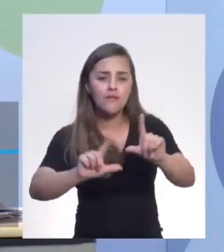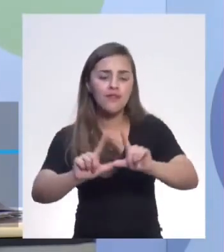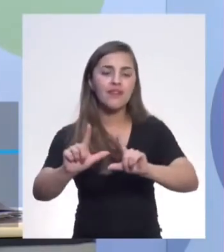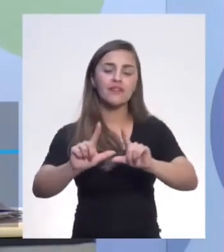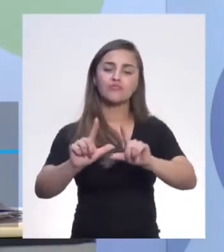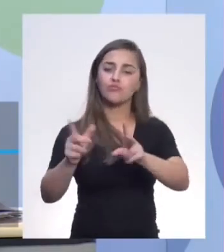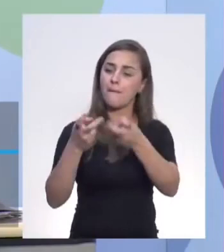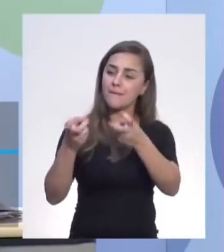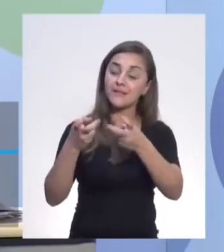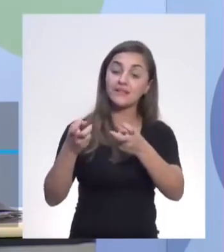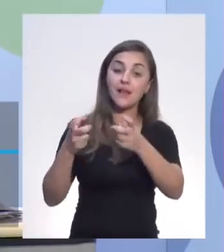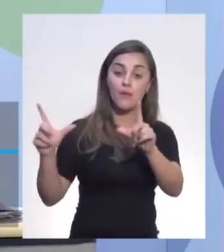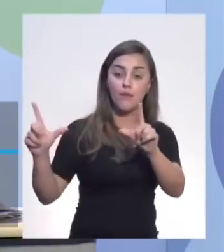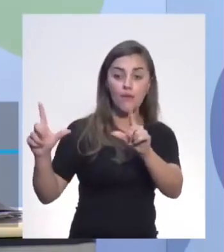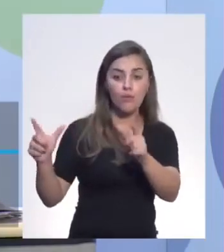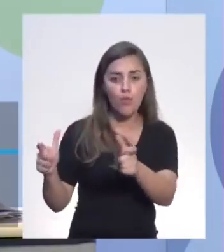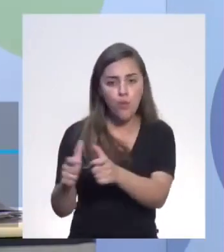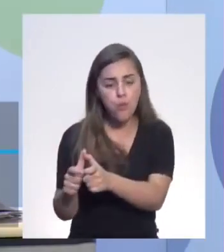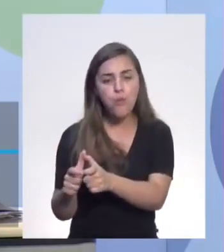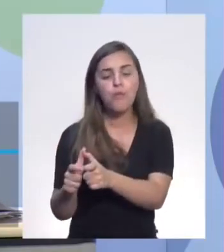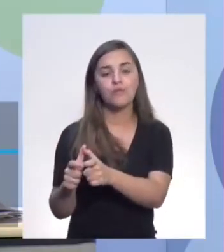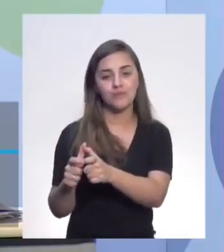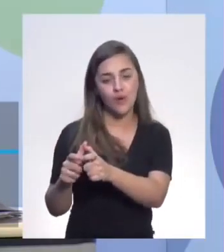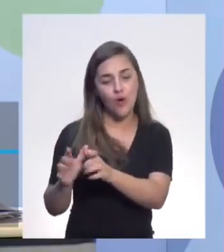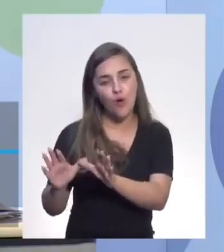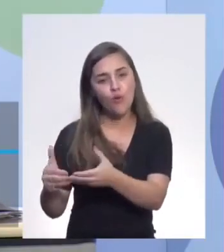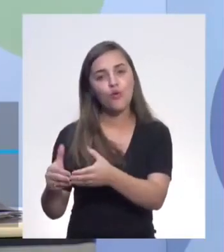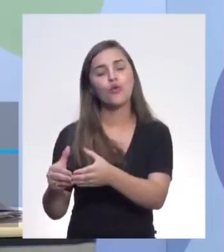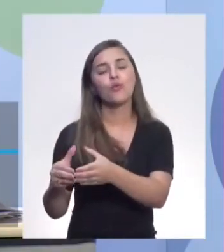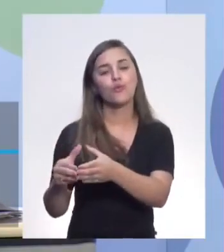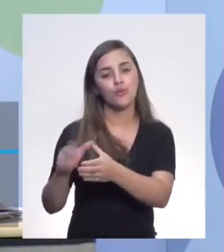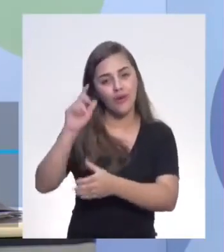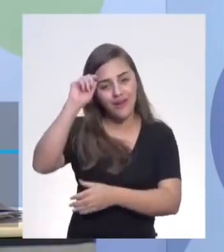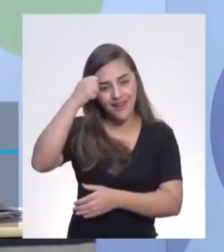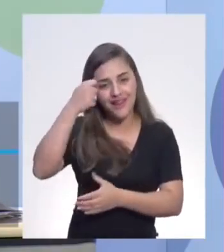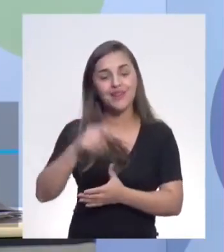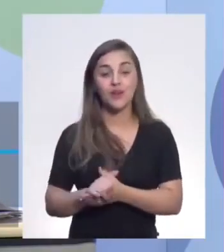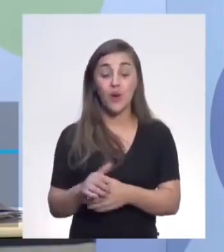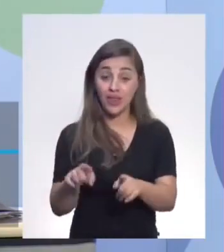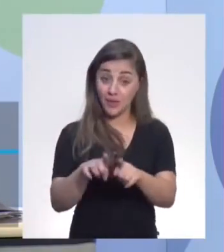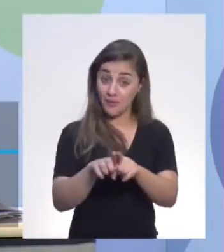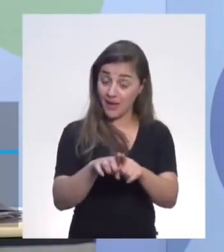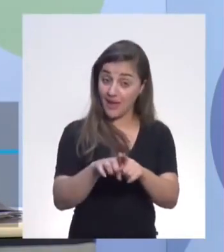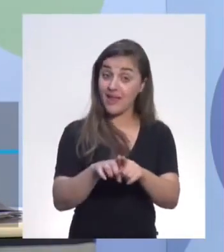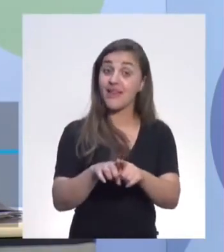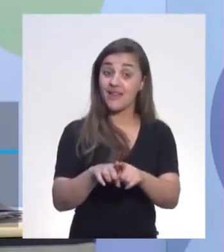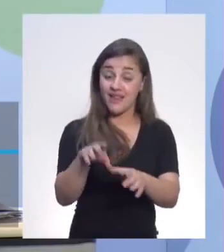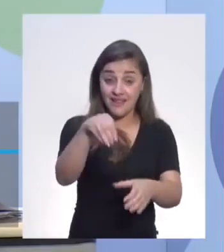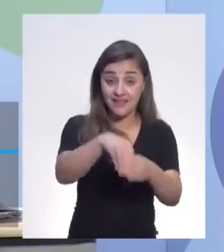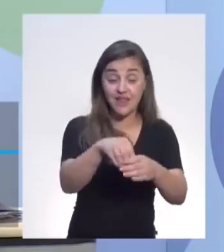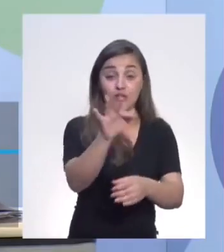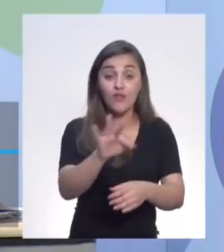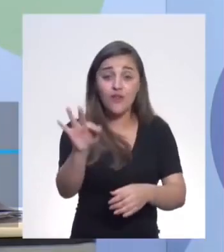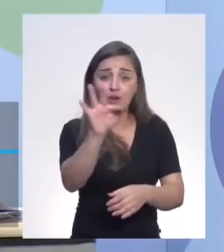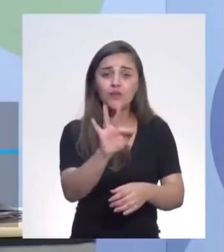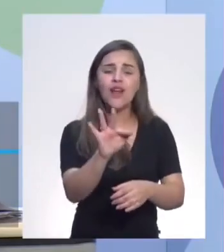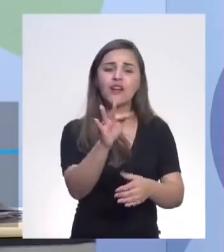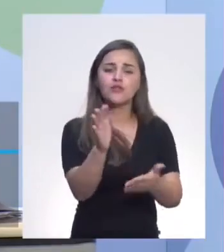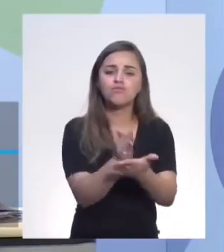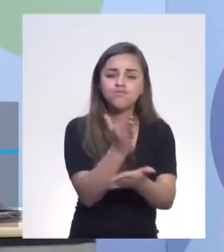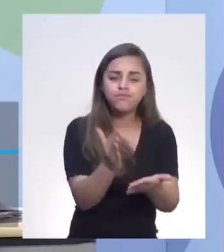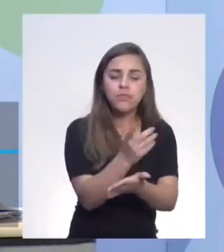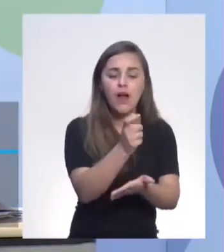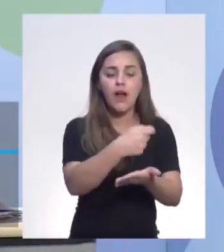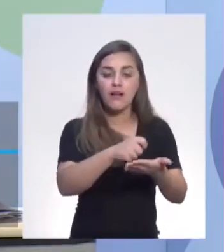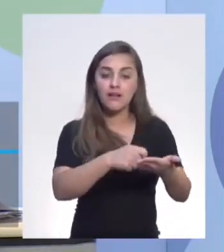nós temos uma literatura tão eurocêntrica nas universidades, na produção dos livros? Porque na política nós